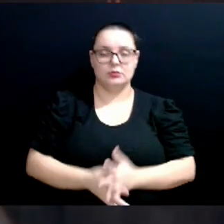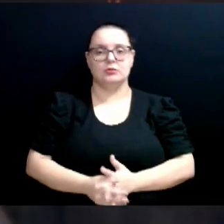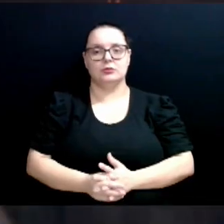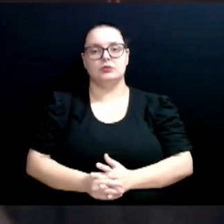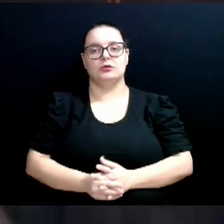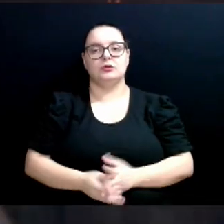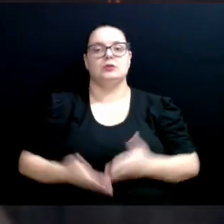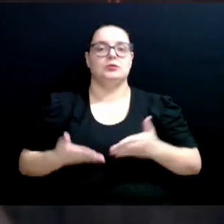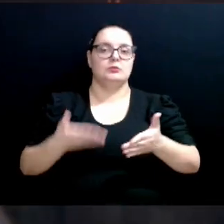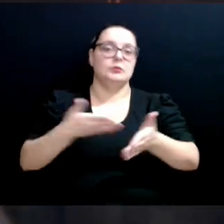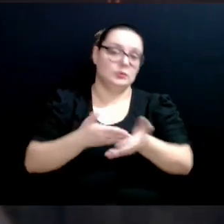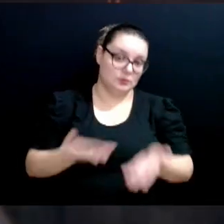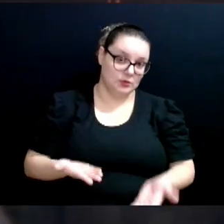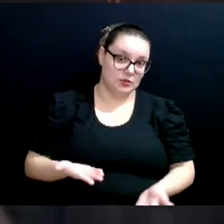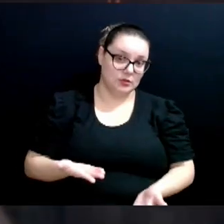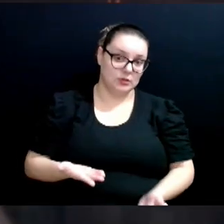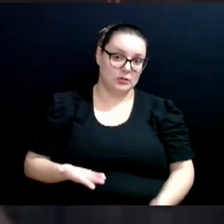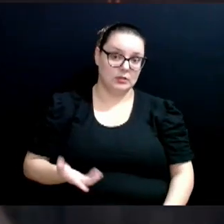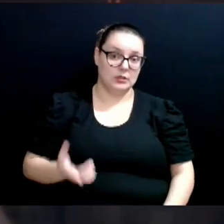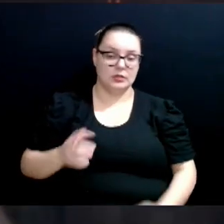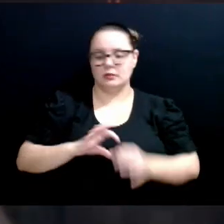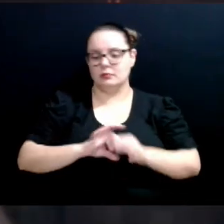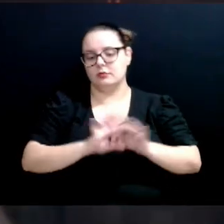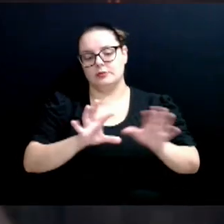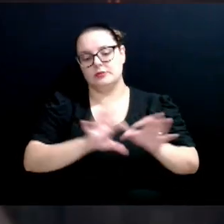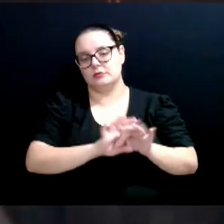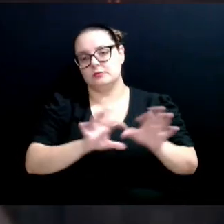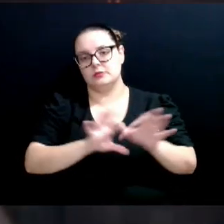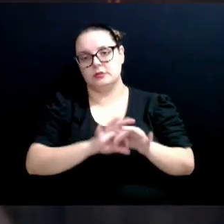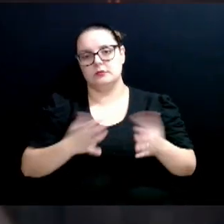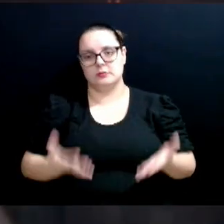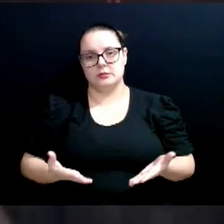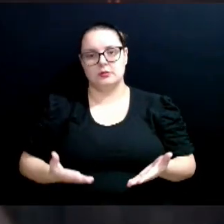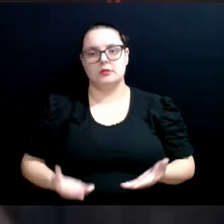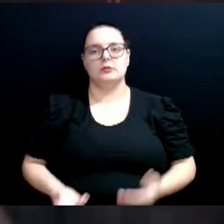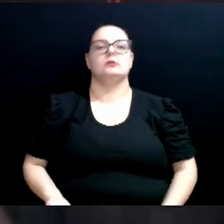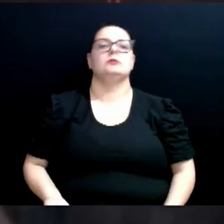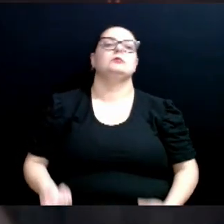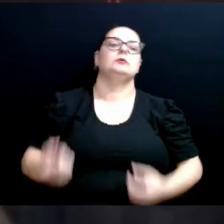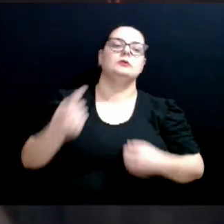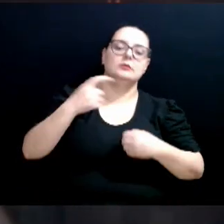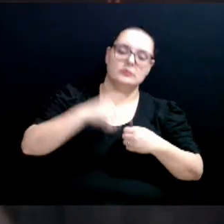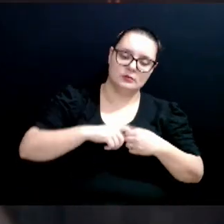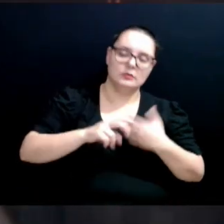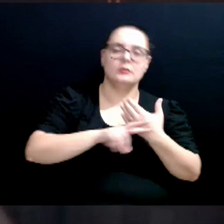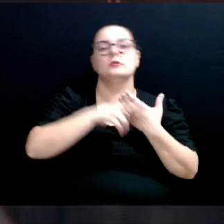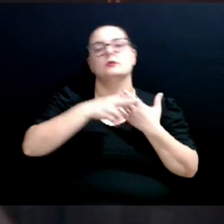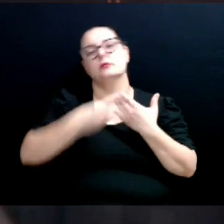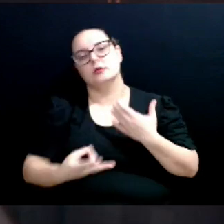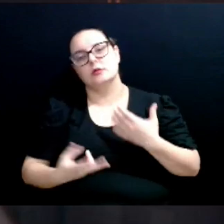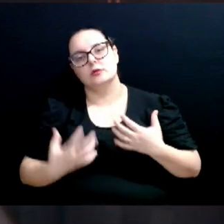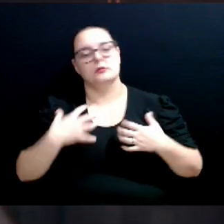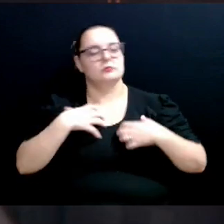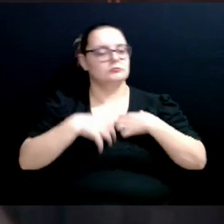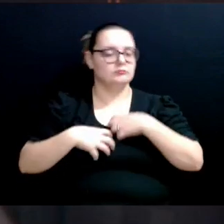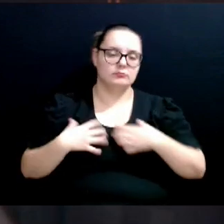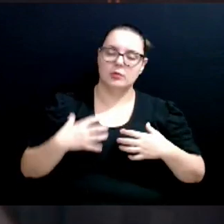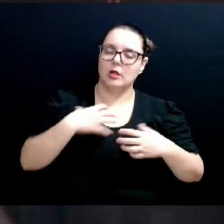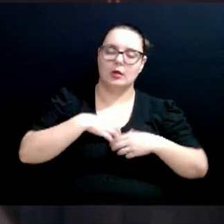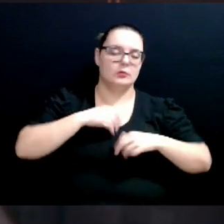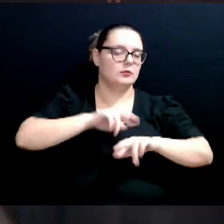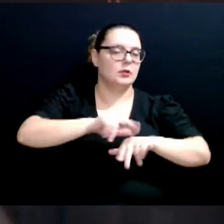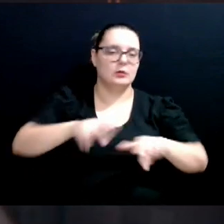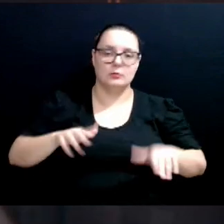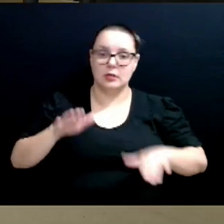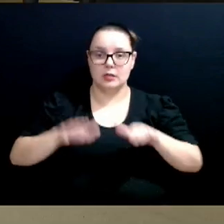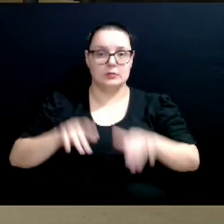você e sendo muito permissivo, e isso está te causando, está te afetando, está afetando o seu campo emocional. Às vezes a pessoa nem dorme